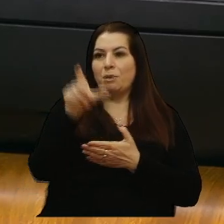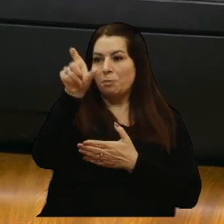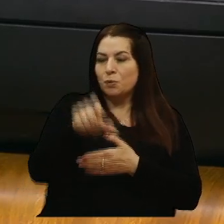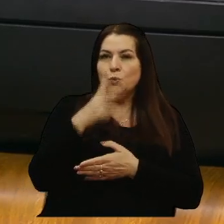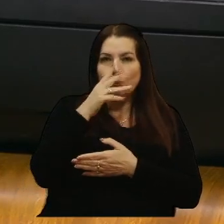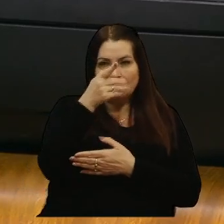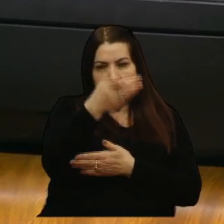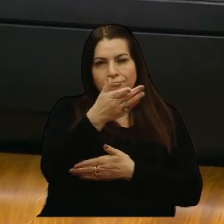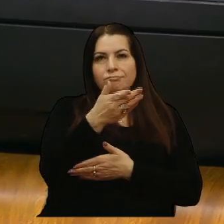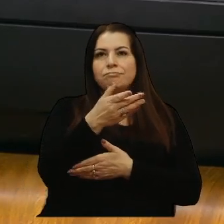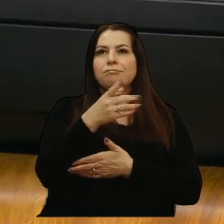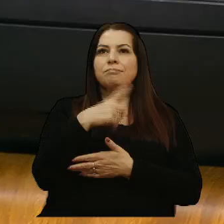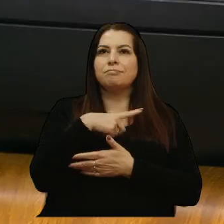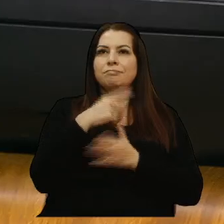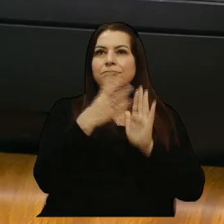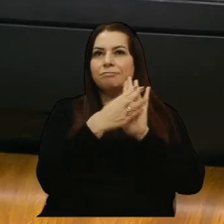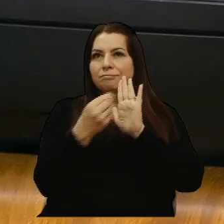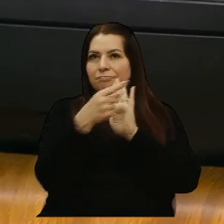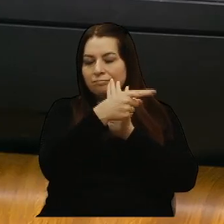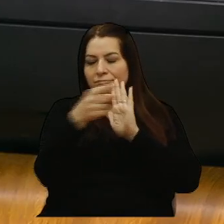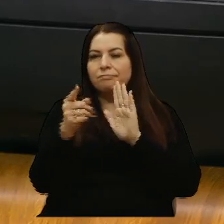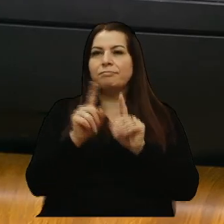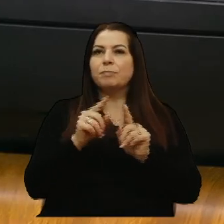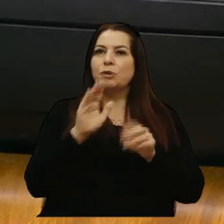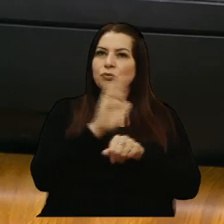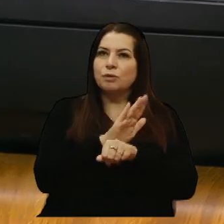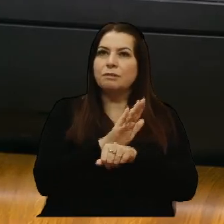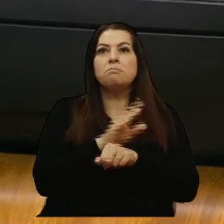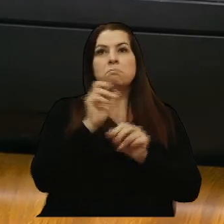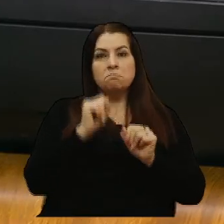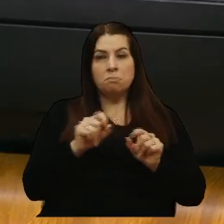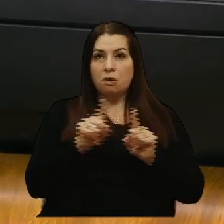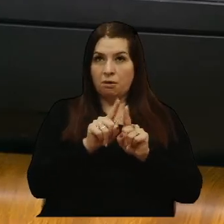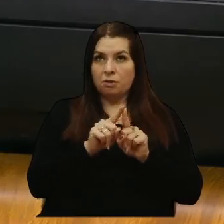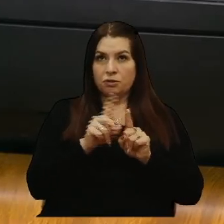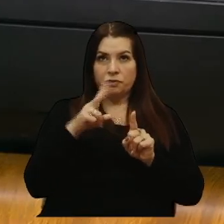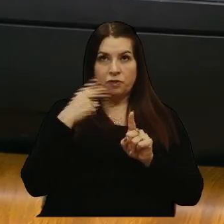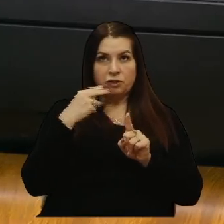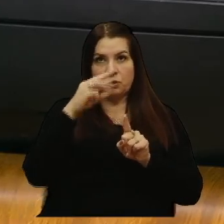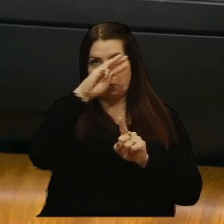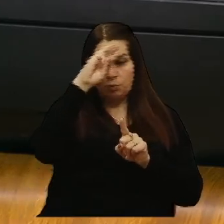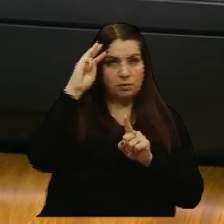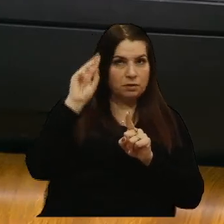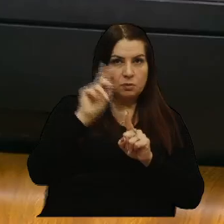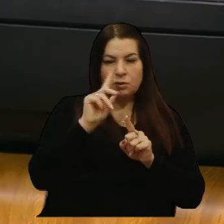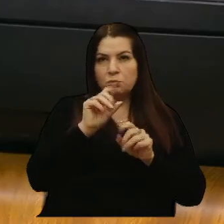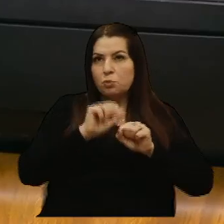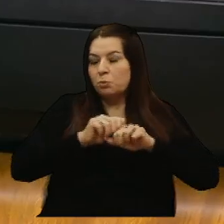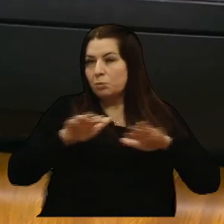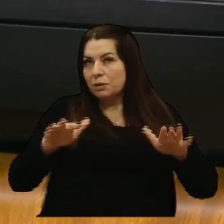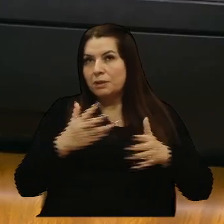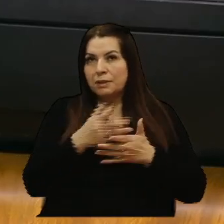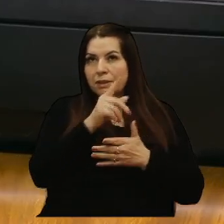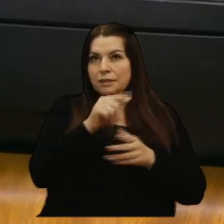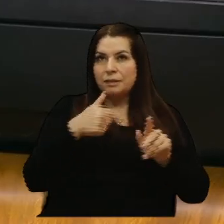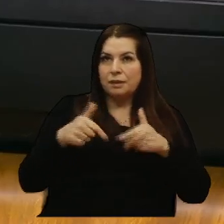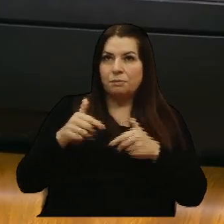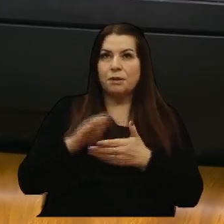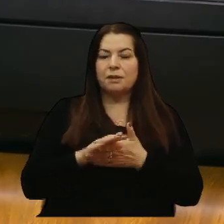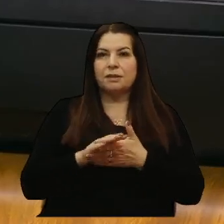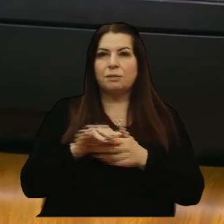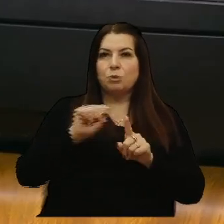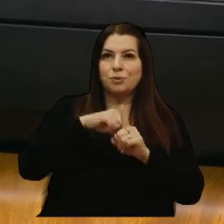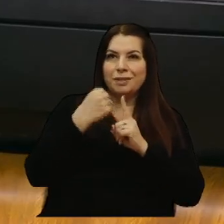como o senhor para servi-la. Porque pode, vereador Juliano, não ser de grande repercussão esse trabalho para